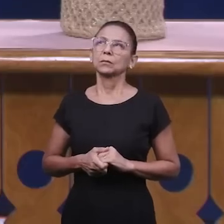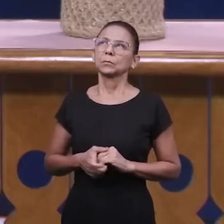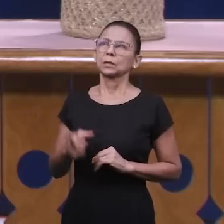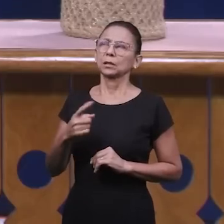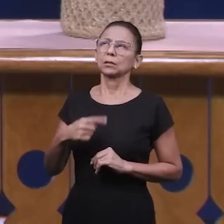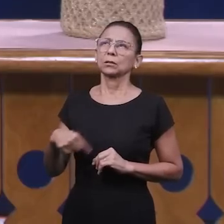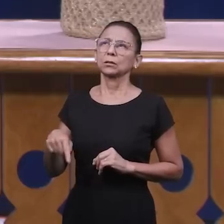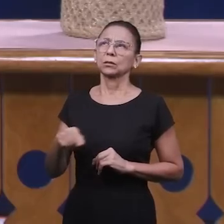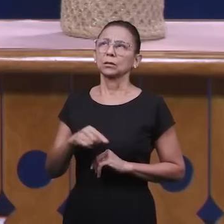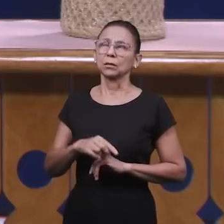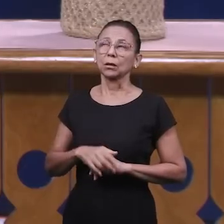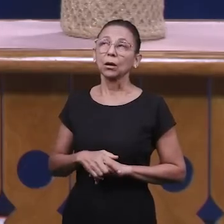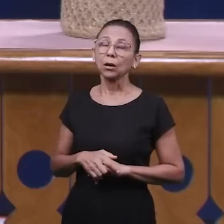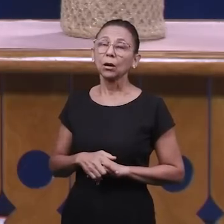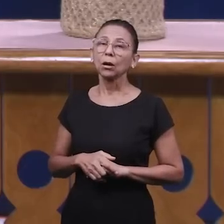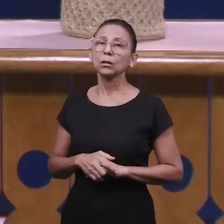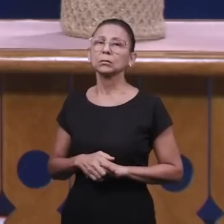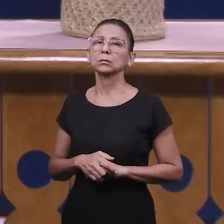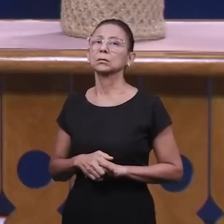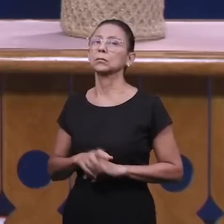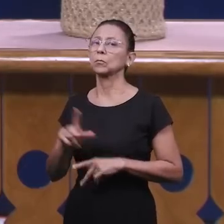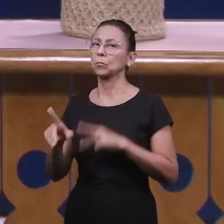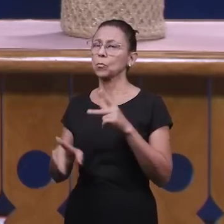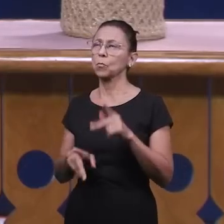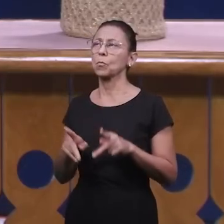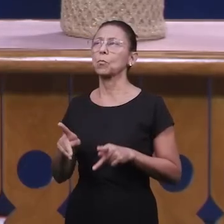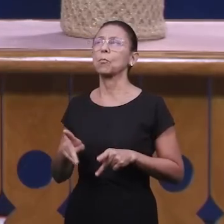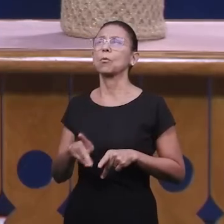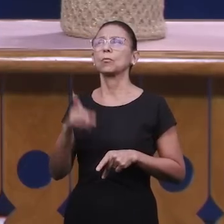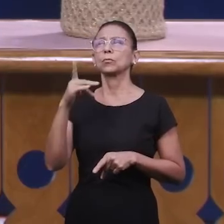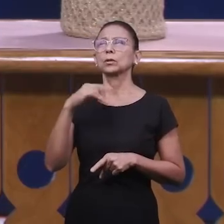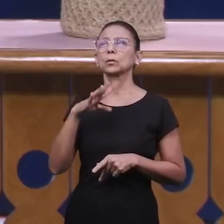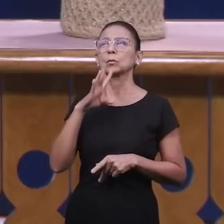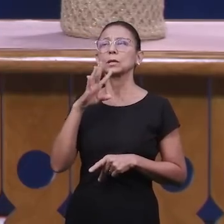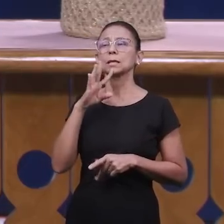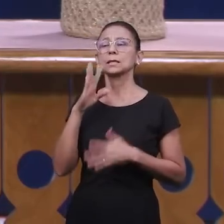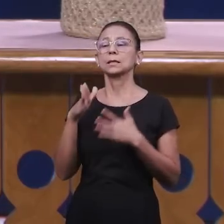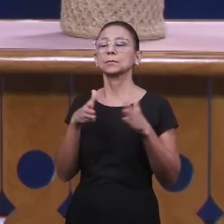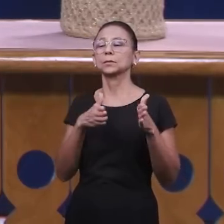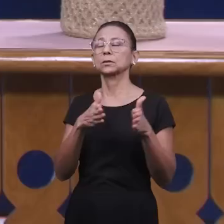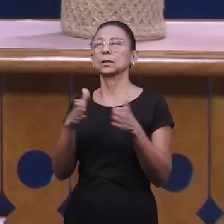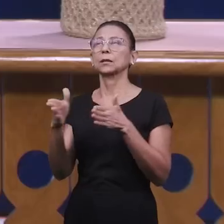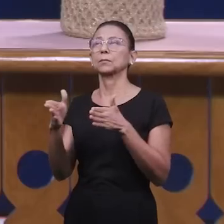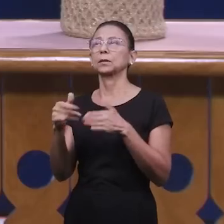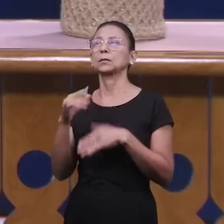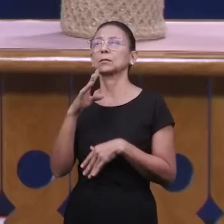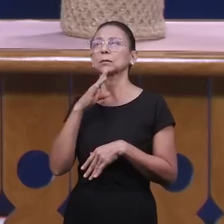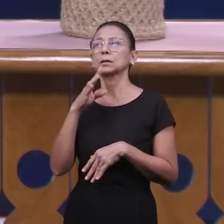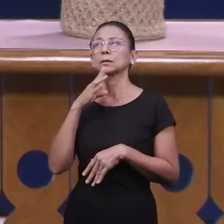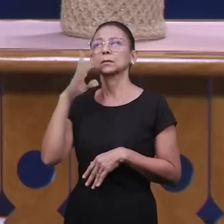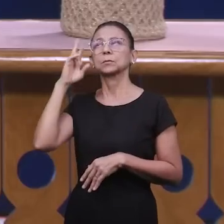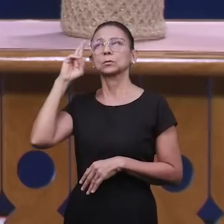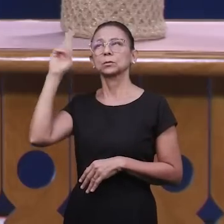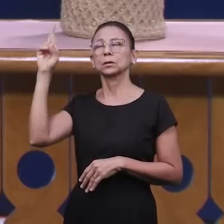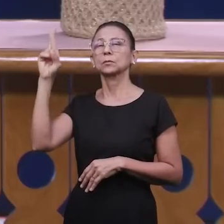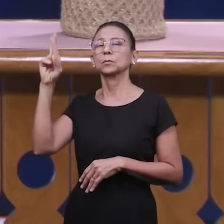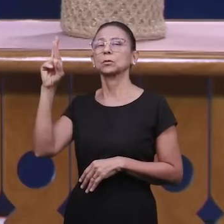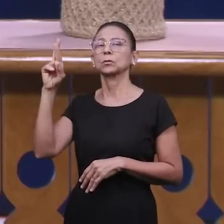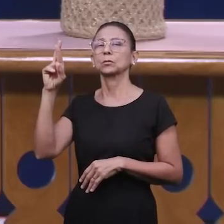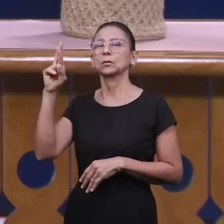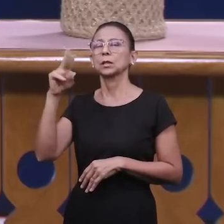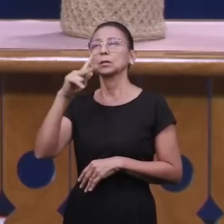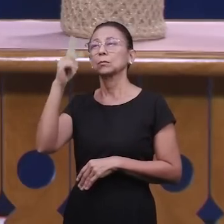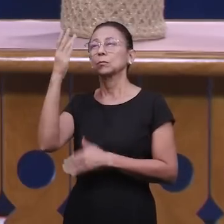meio da Tua igreja, nós temos a Tua doutrina, nós temos aquilo que o Senhor define como sendo o caminho para